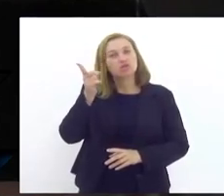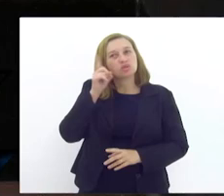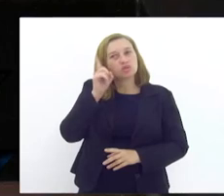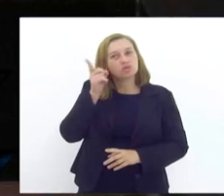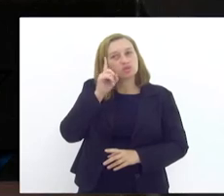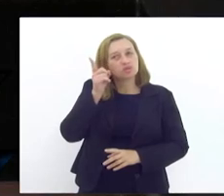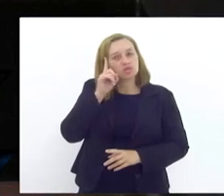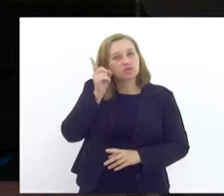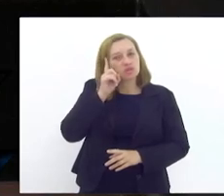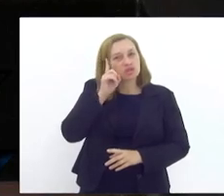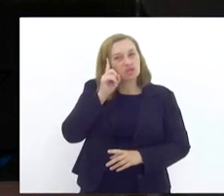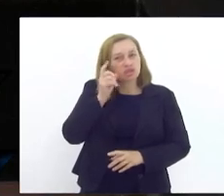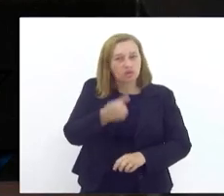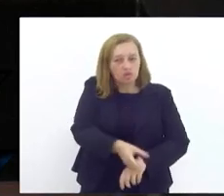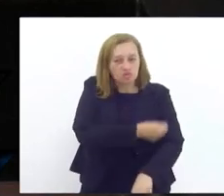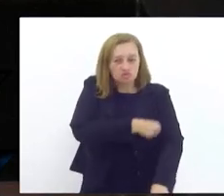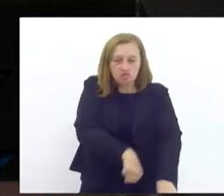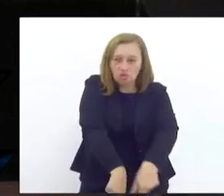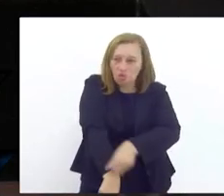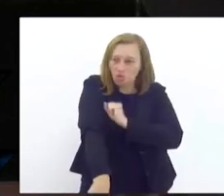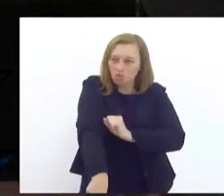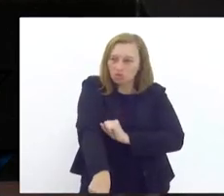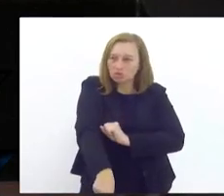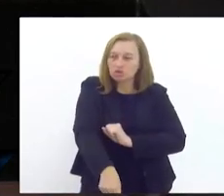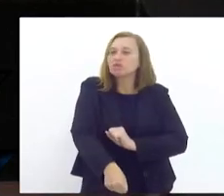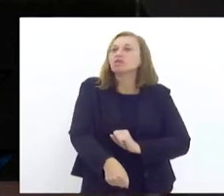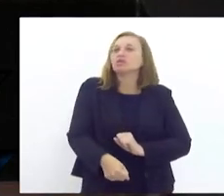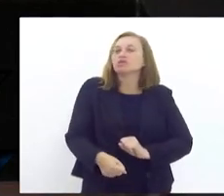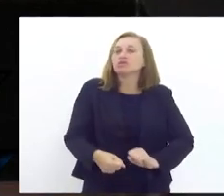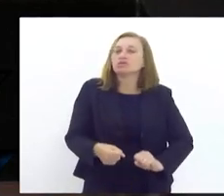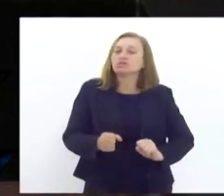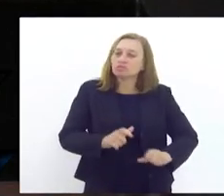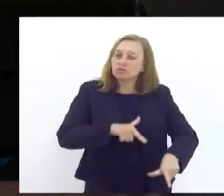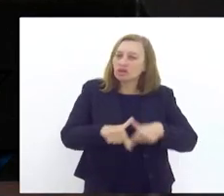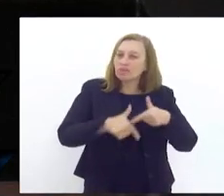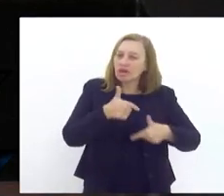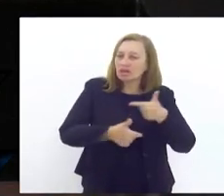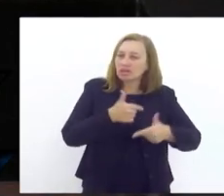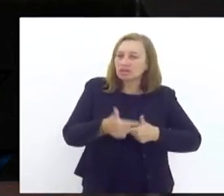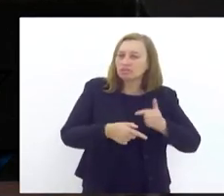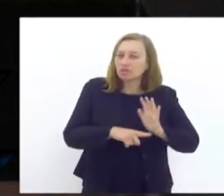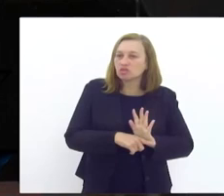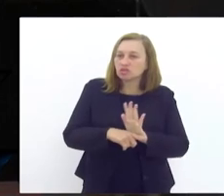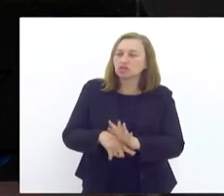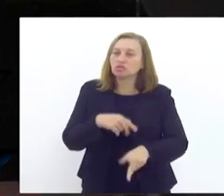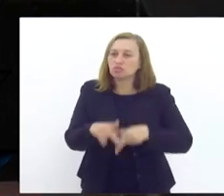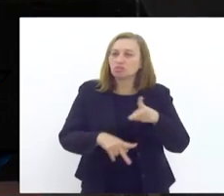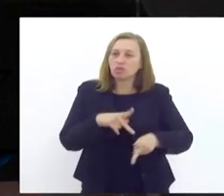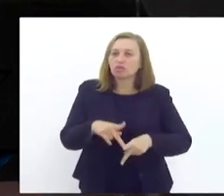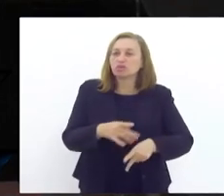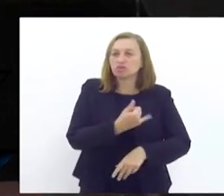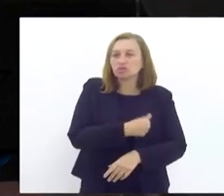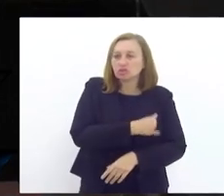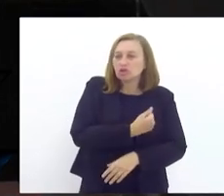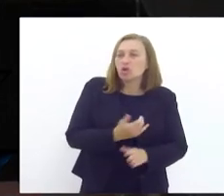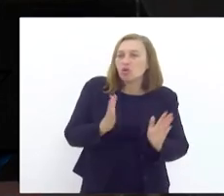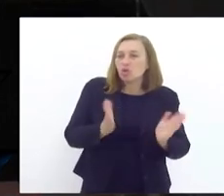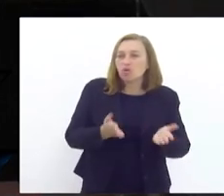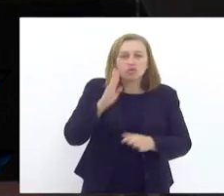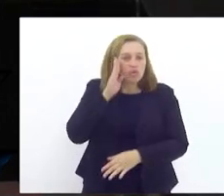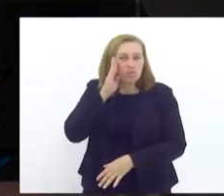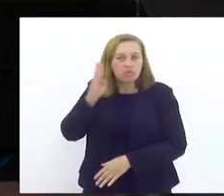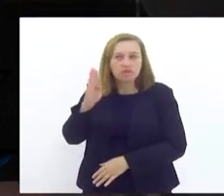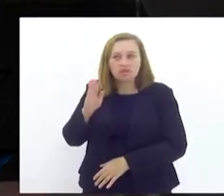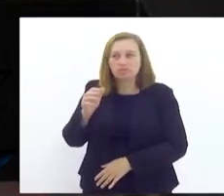os dias dando seu sangue pela população de São João de Meriti hoje a prioridade